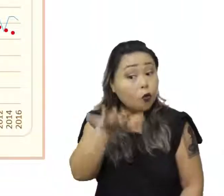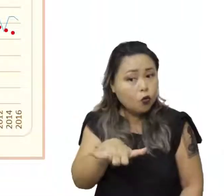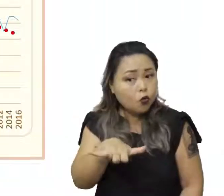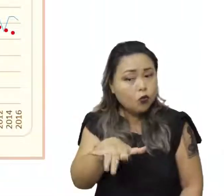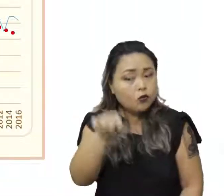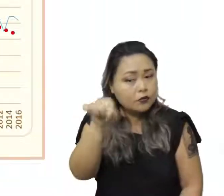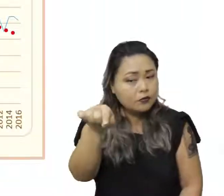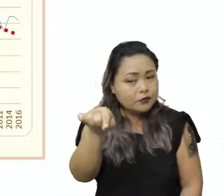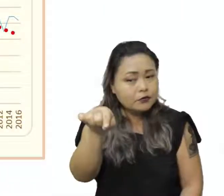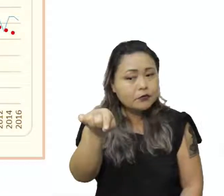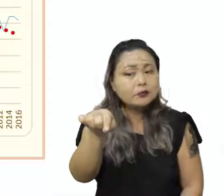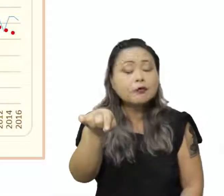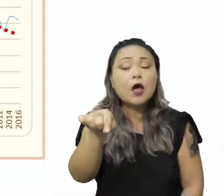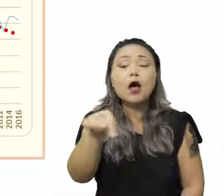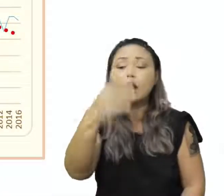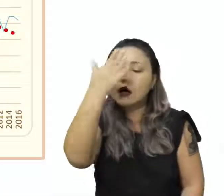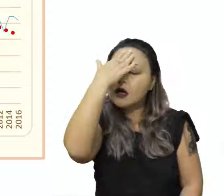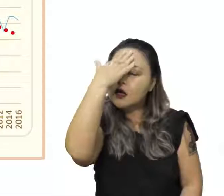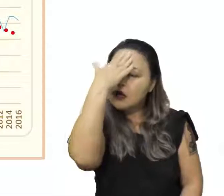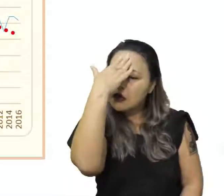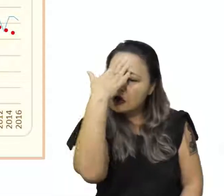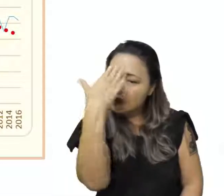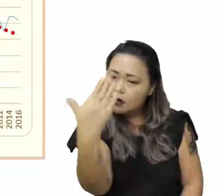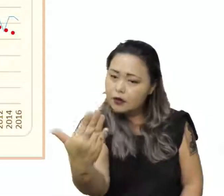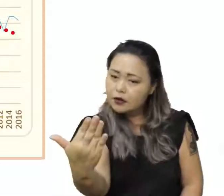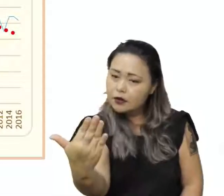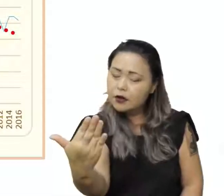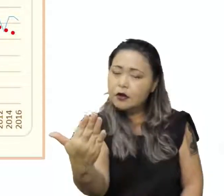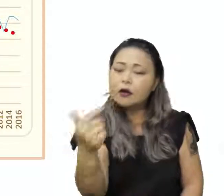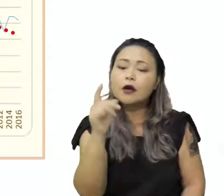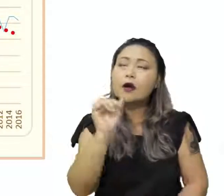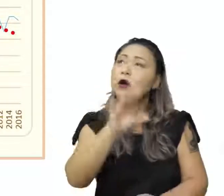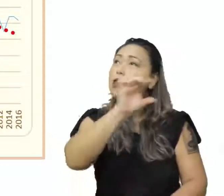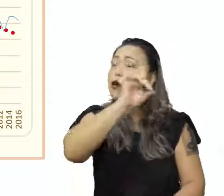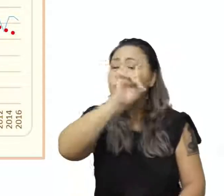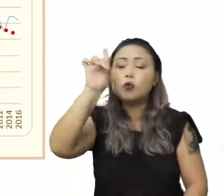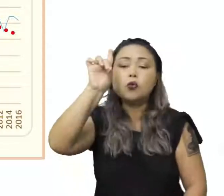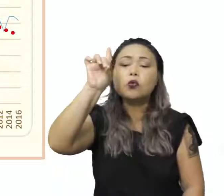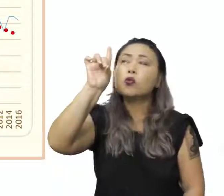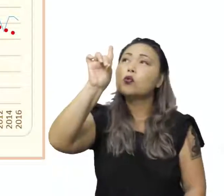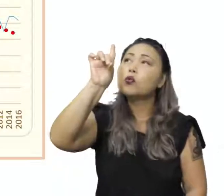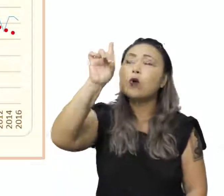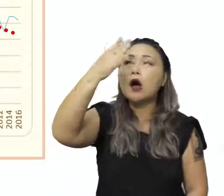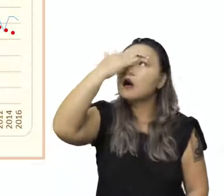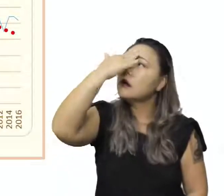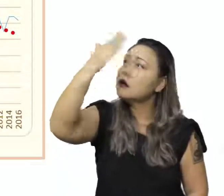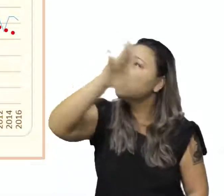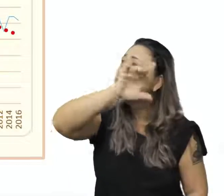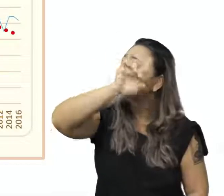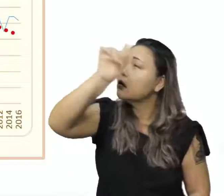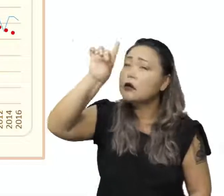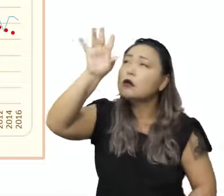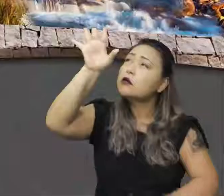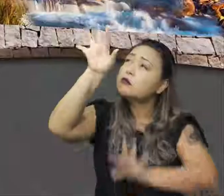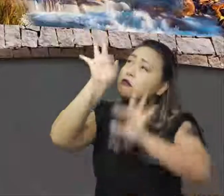com vocês. Agradeço principalmente ao grande criador do universo, tá? Ao grande